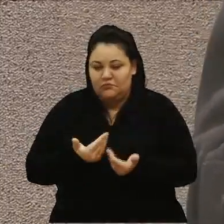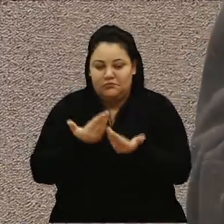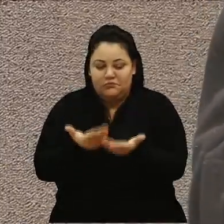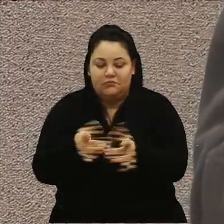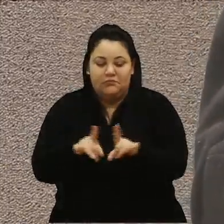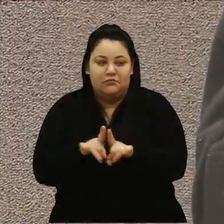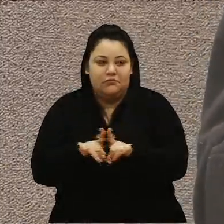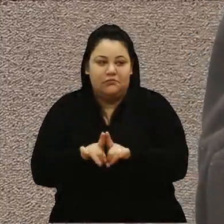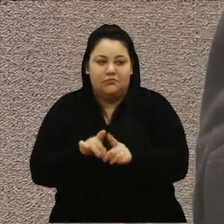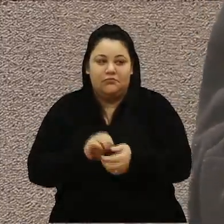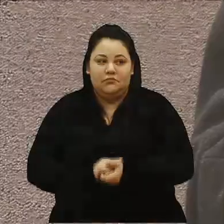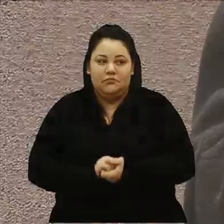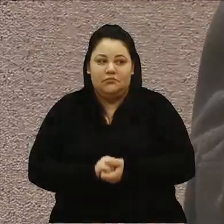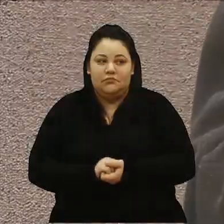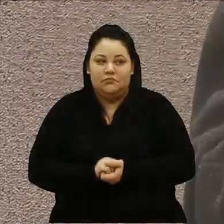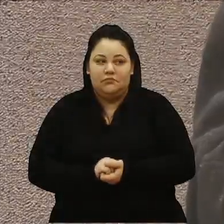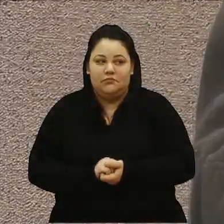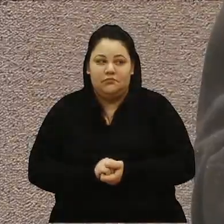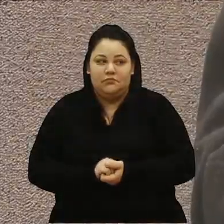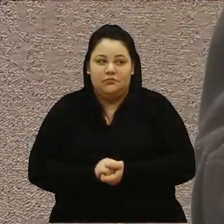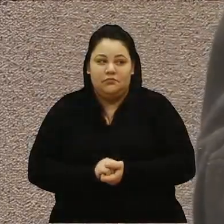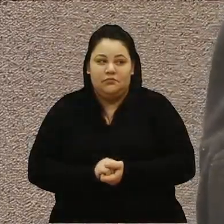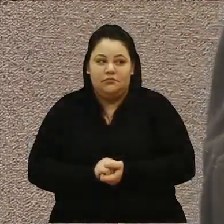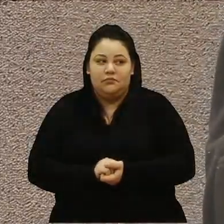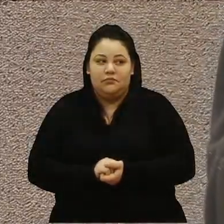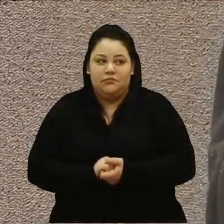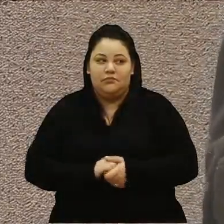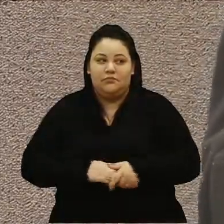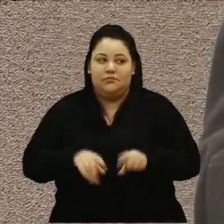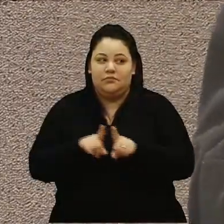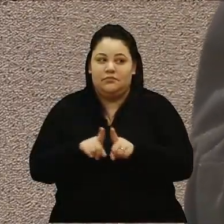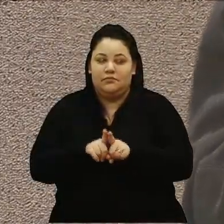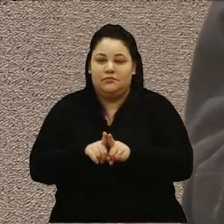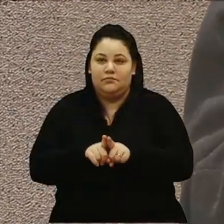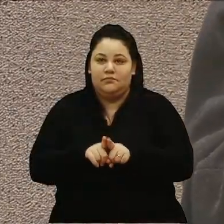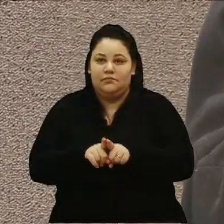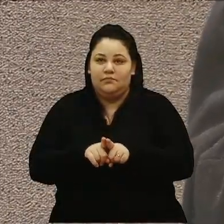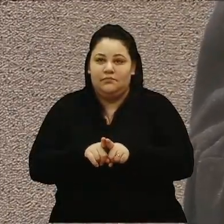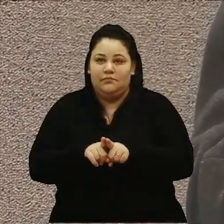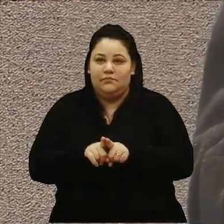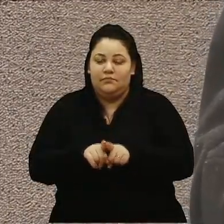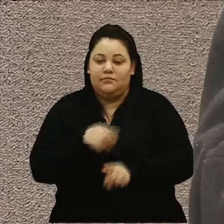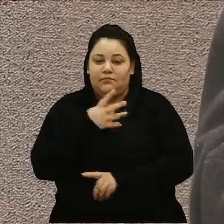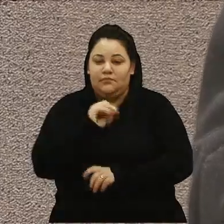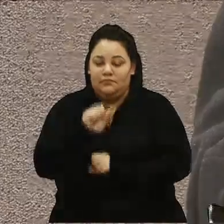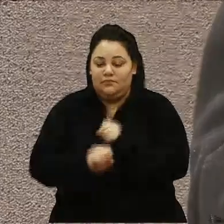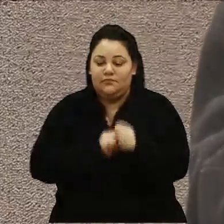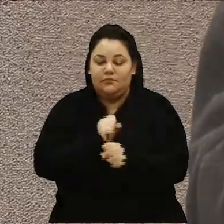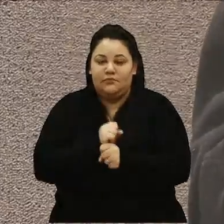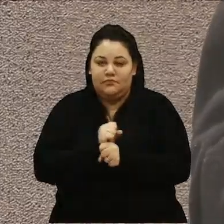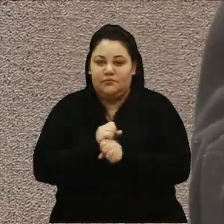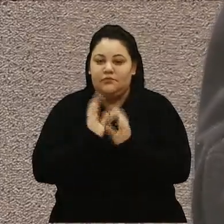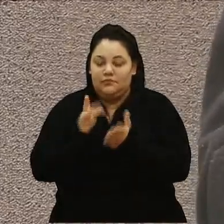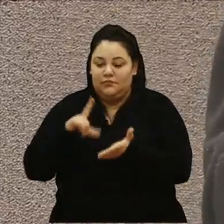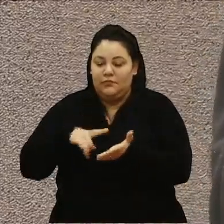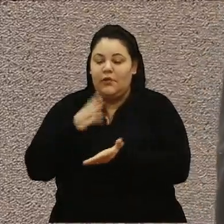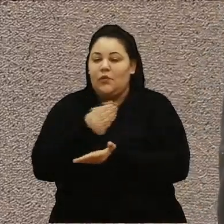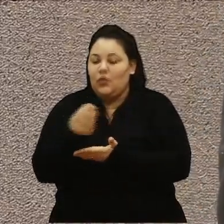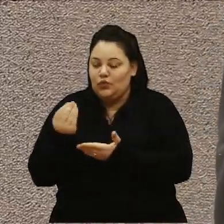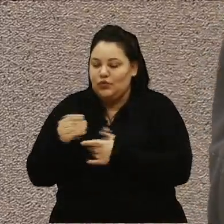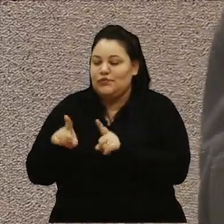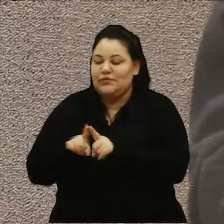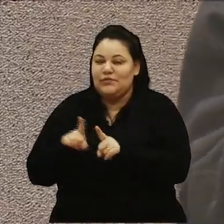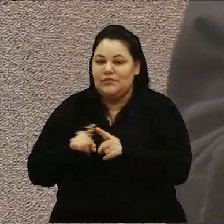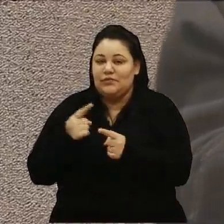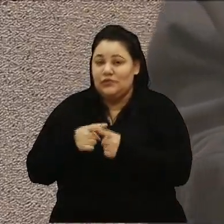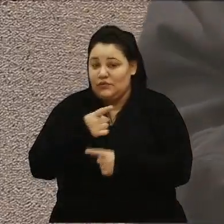sinto-se parabenizados, vocês e todos os demais funcionários da Giratur, por esses 40 anos. Que venham muitos mais, porque